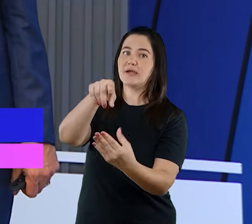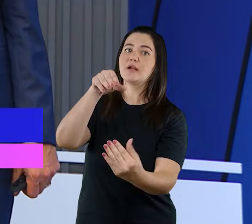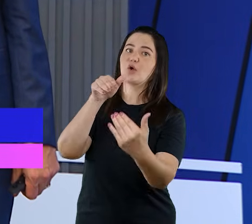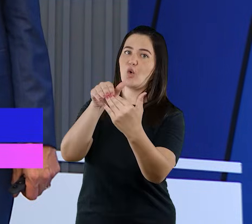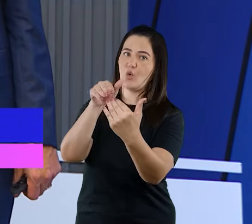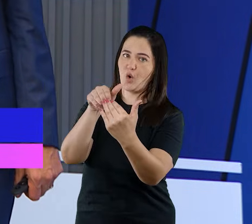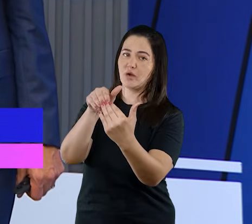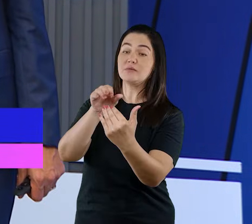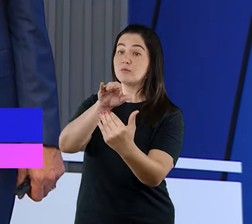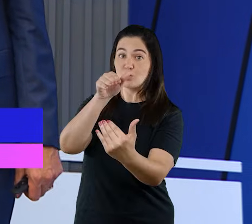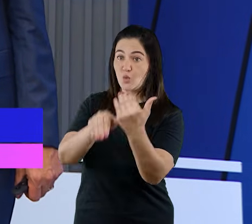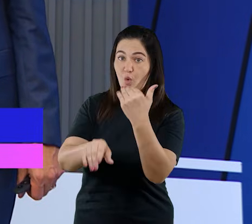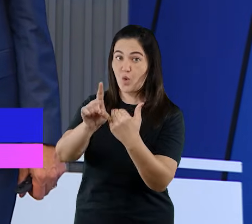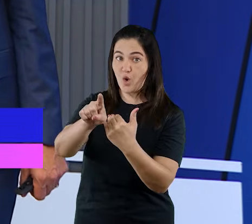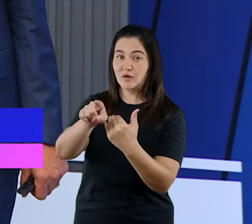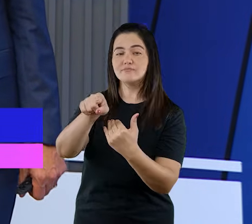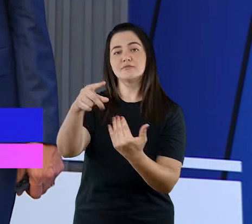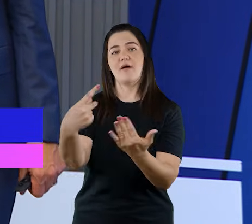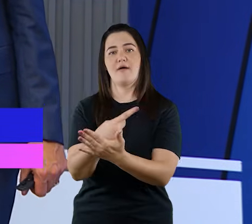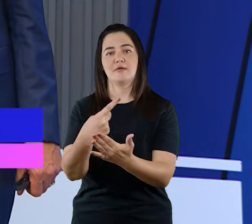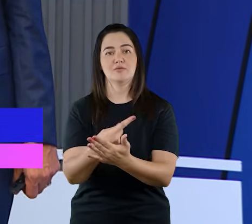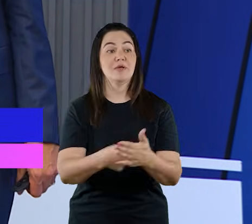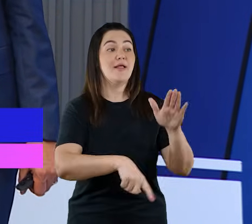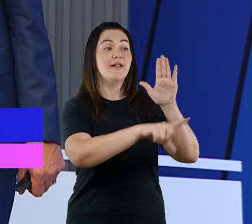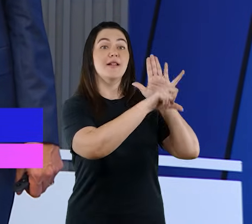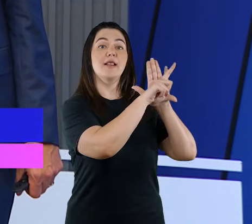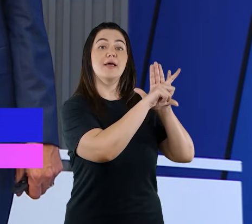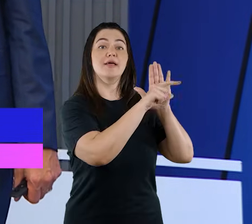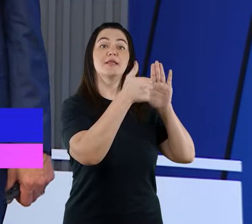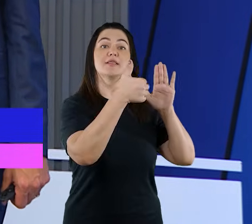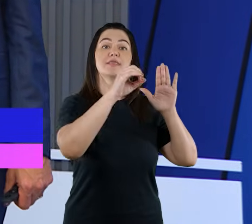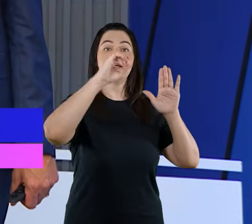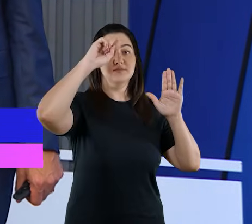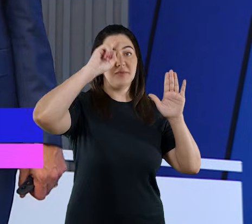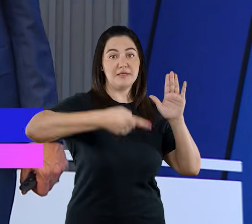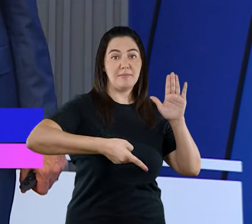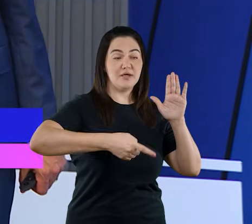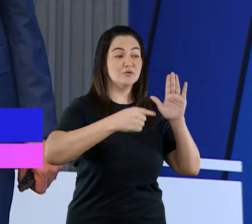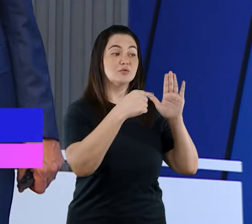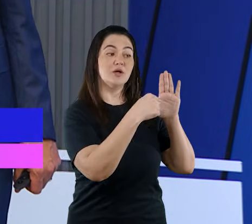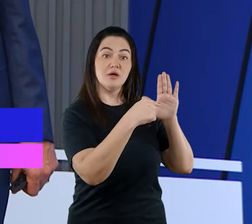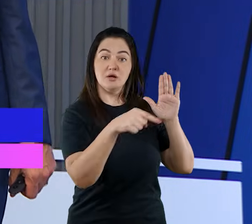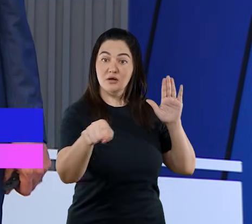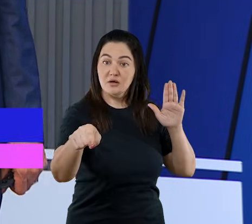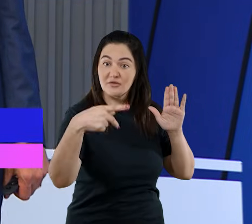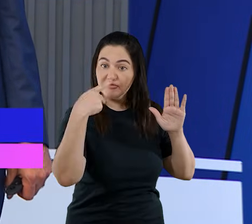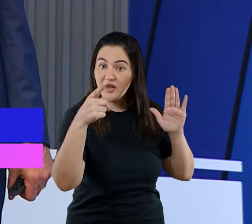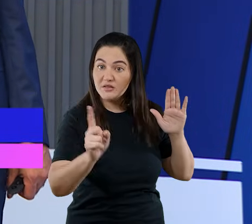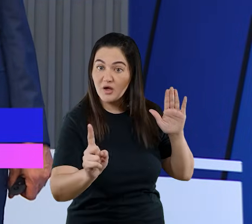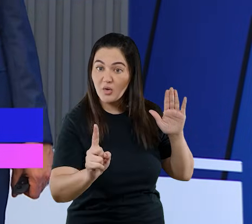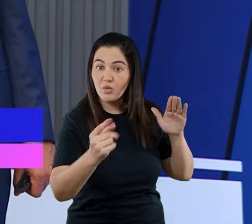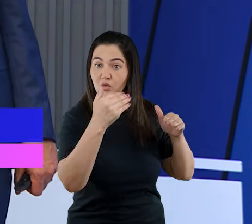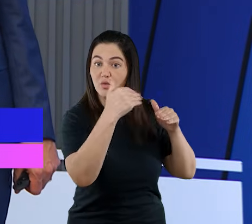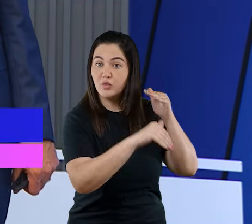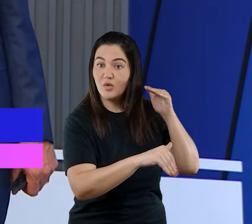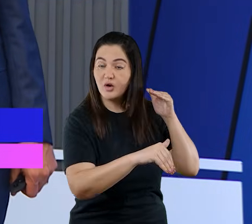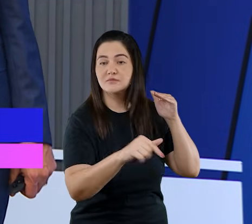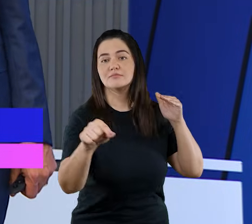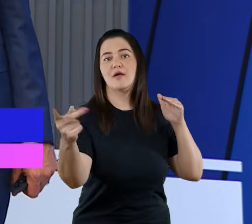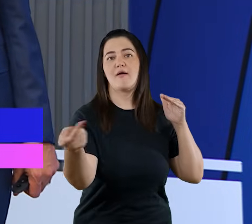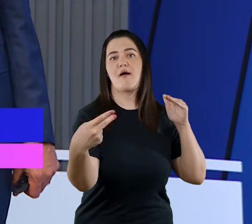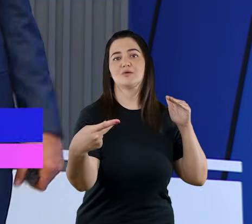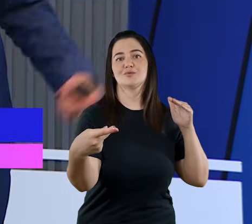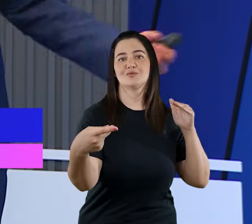testemunho, tem que estar de acordo com os mandamentos, os 10 mandamentos. Se um profeta se levanta falando assim, Deus me revelou que não tem que guardar mais